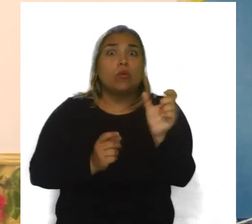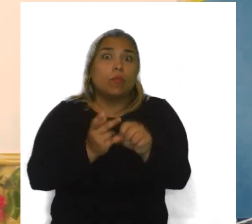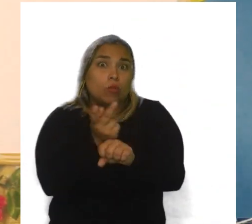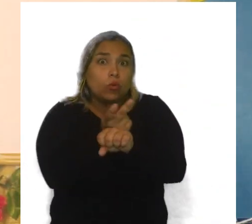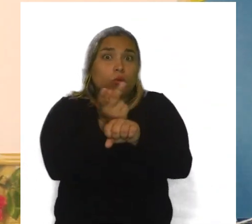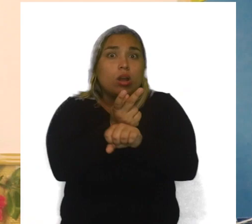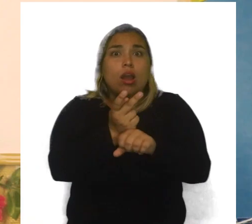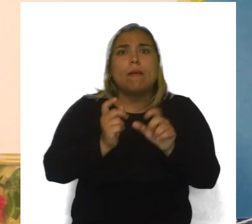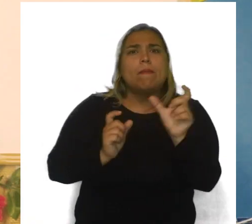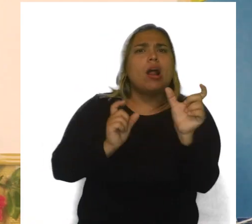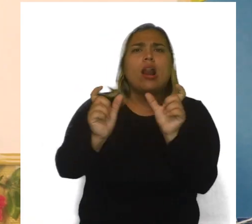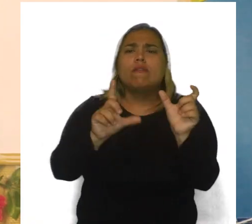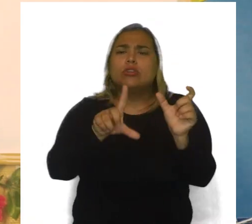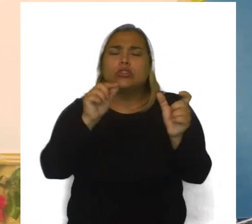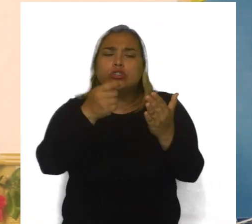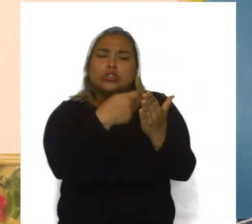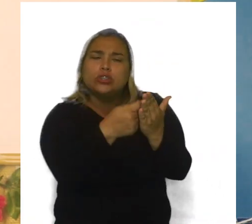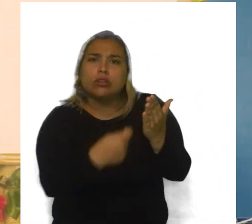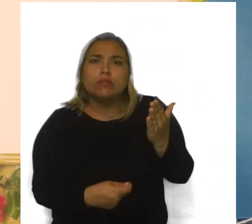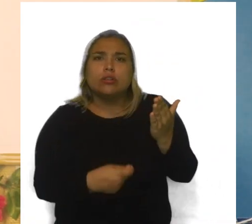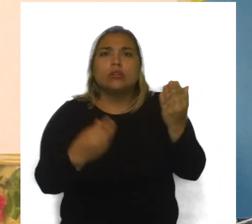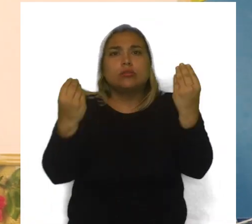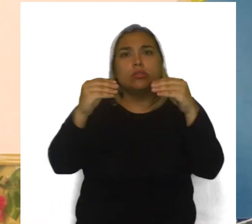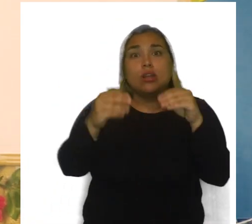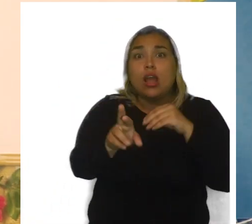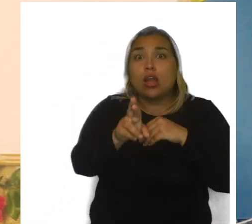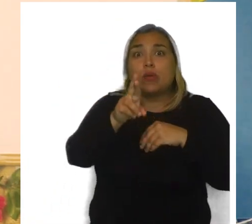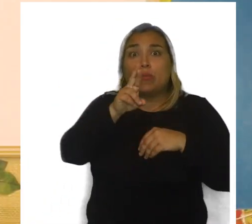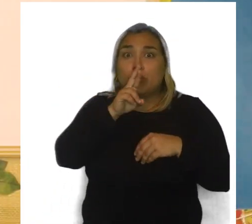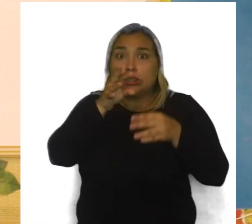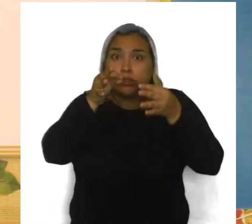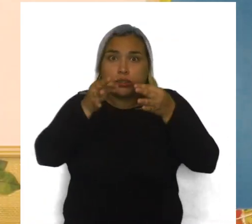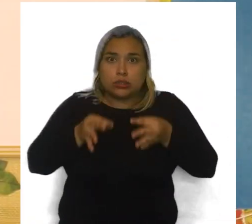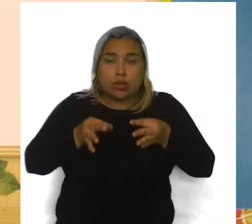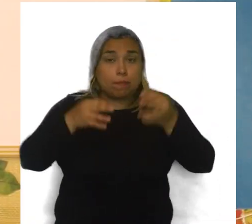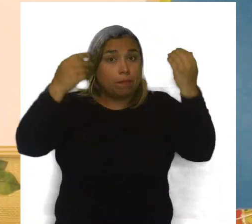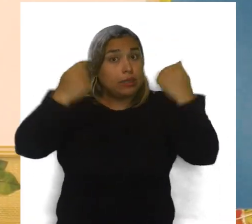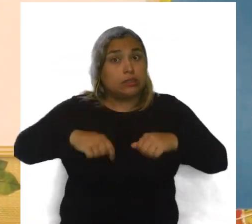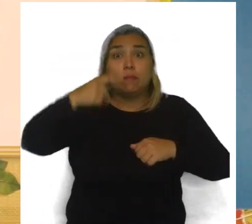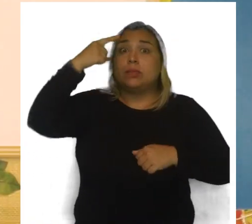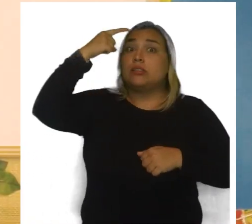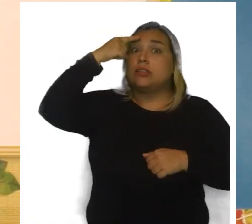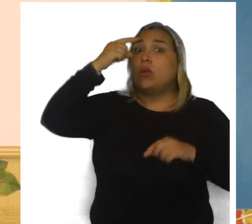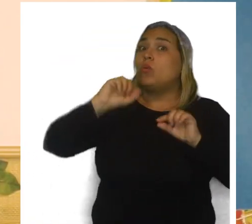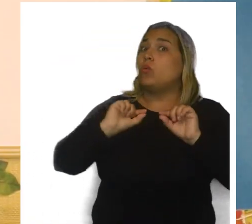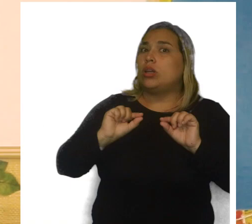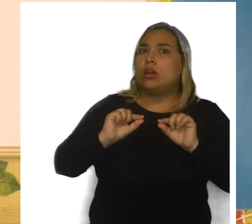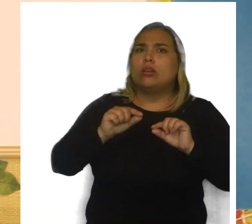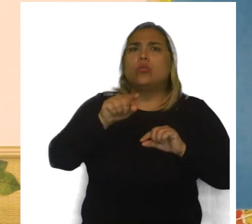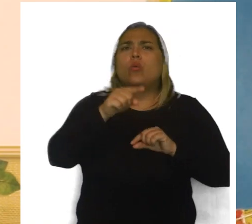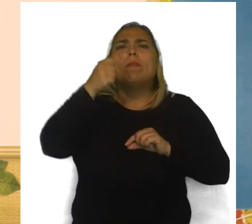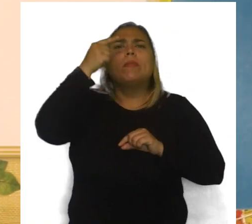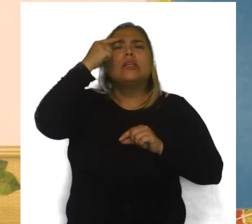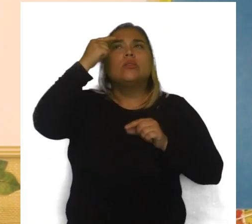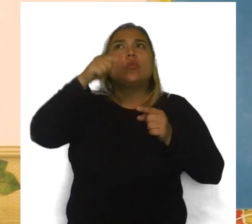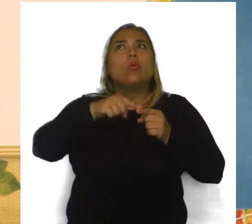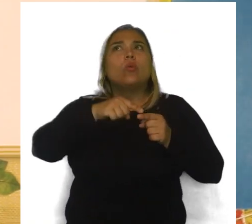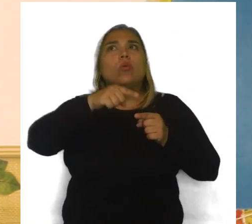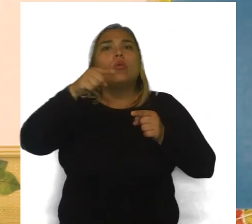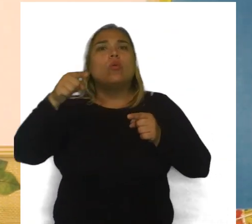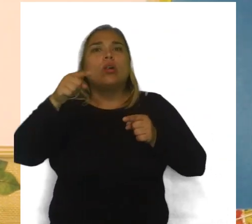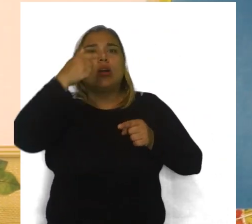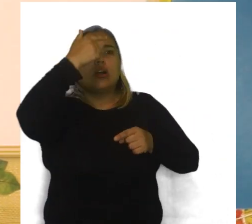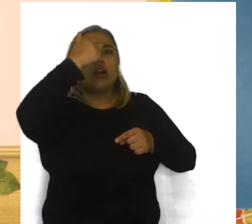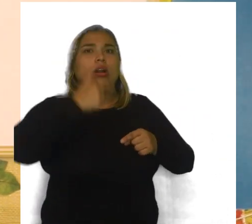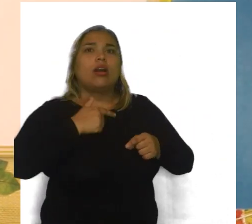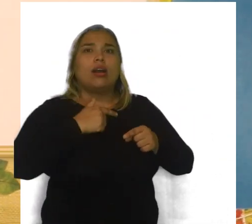que palavras escrever no campo de busca para obter a resposta precisa, é necessário pensar como se você estivesse do outro lado, na